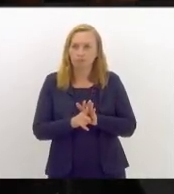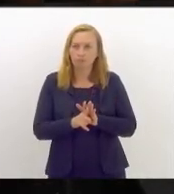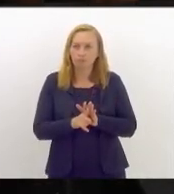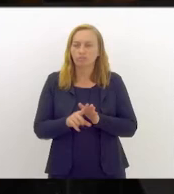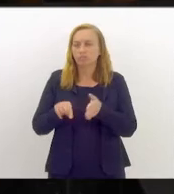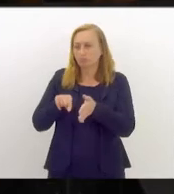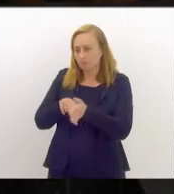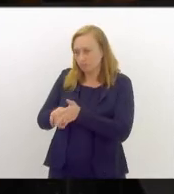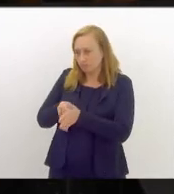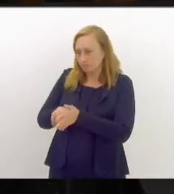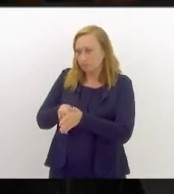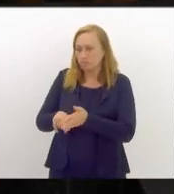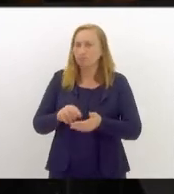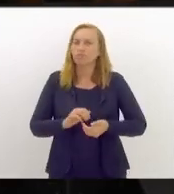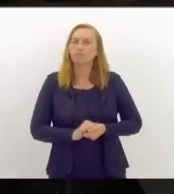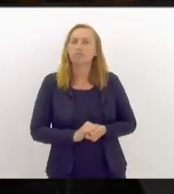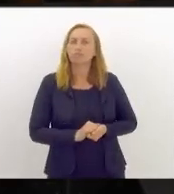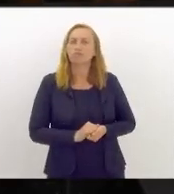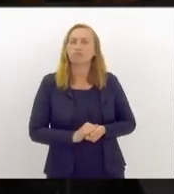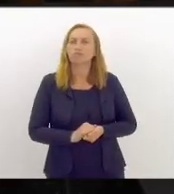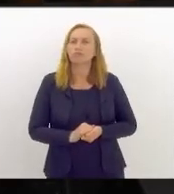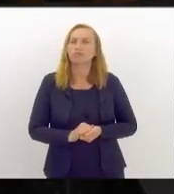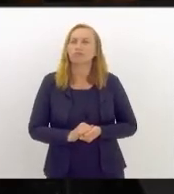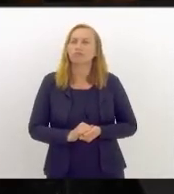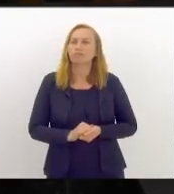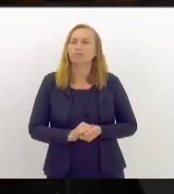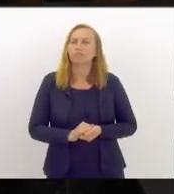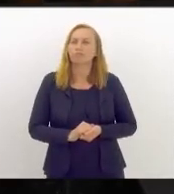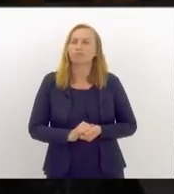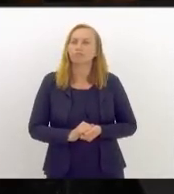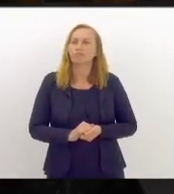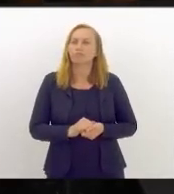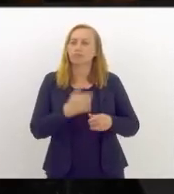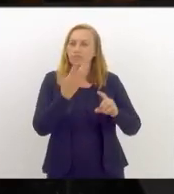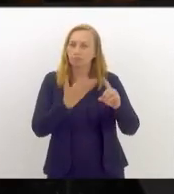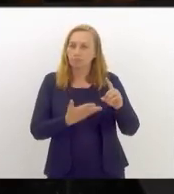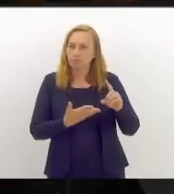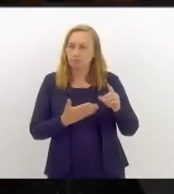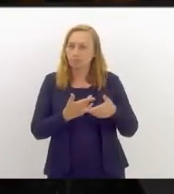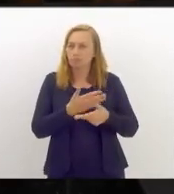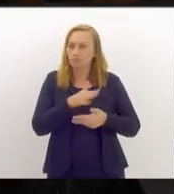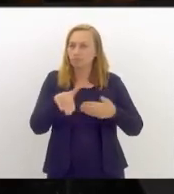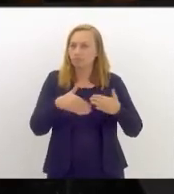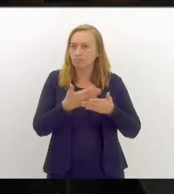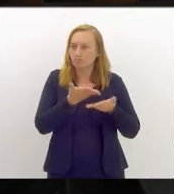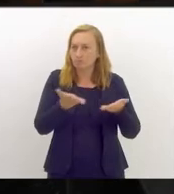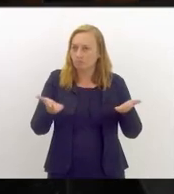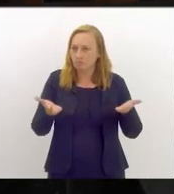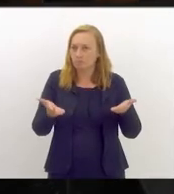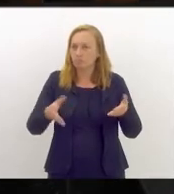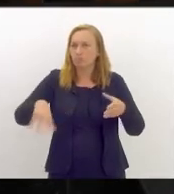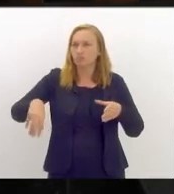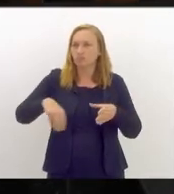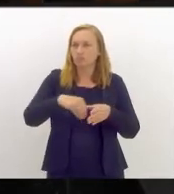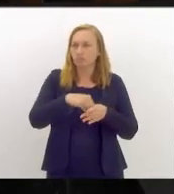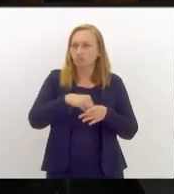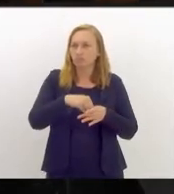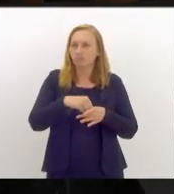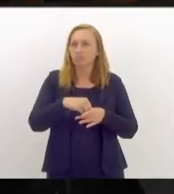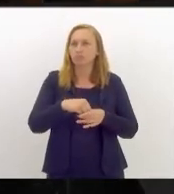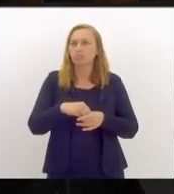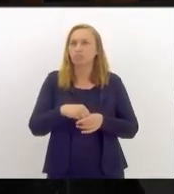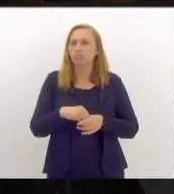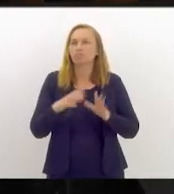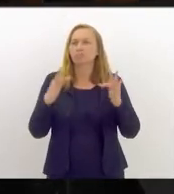fiscalizatório tendo as elogiosas alusões a todos os integrantes da